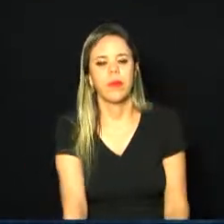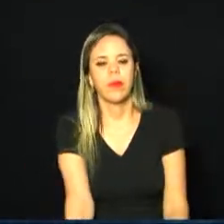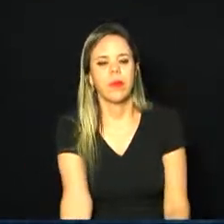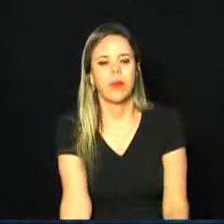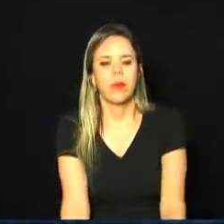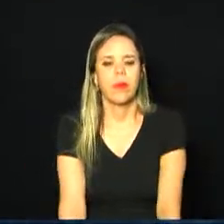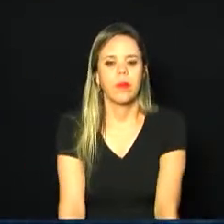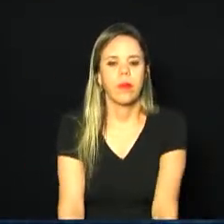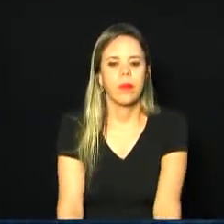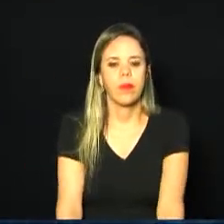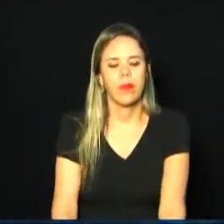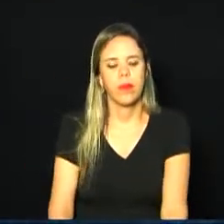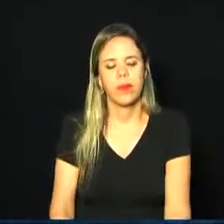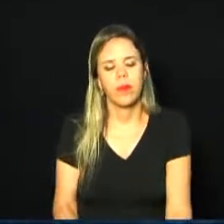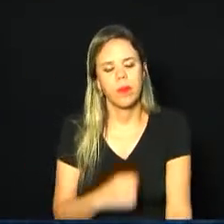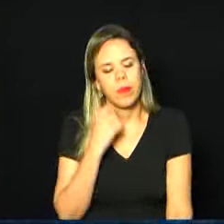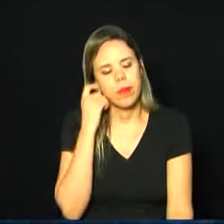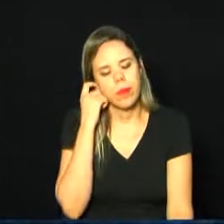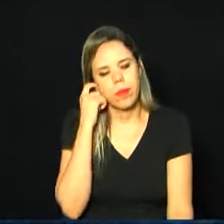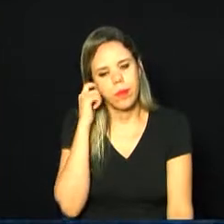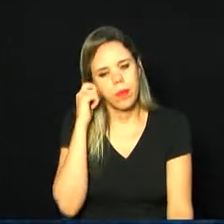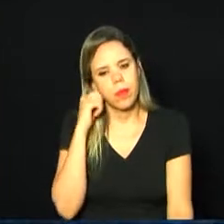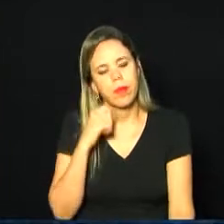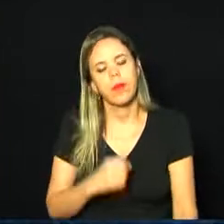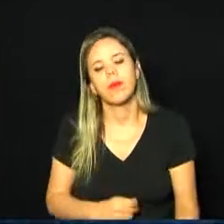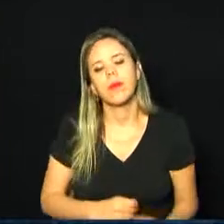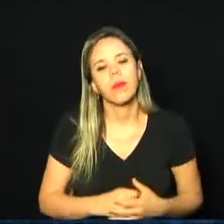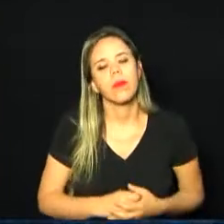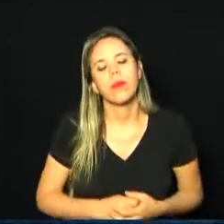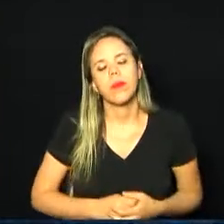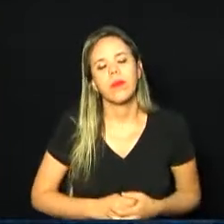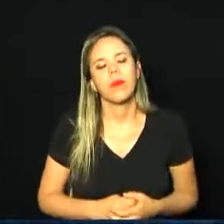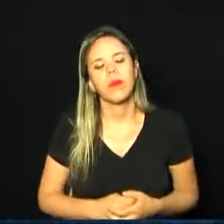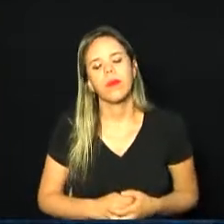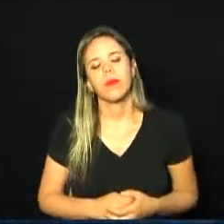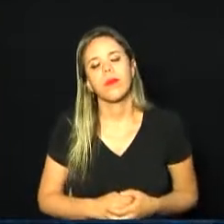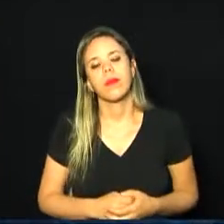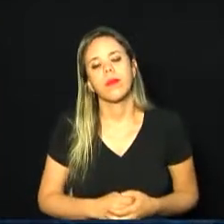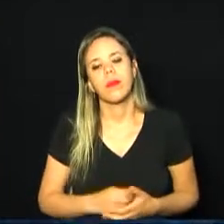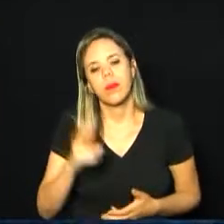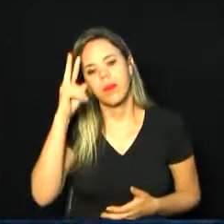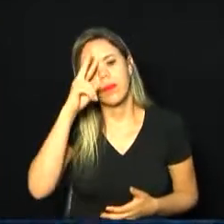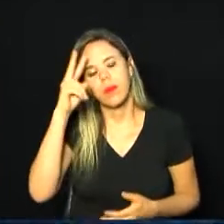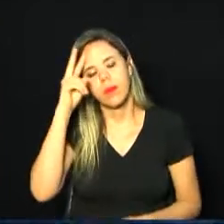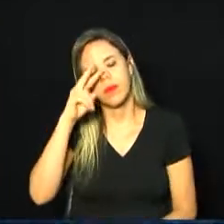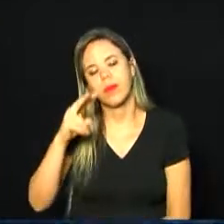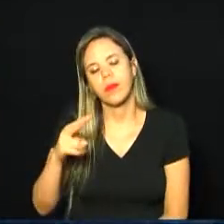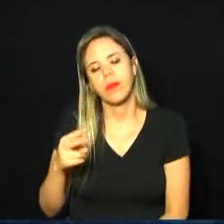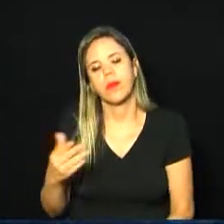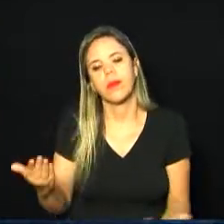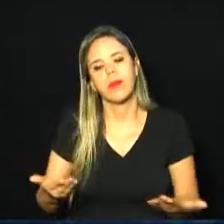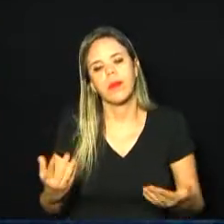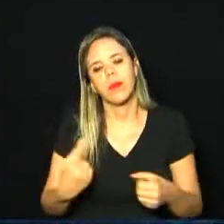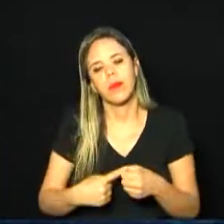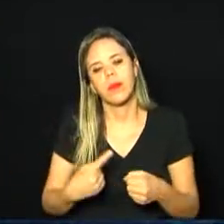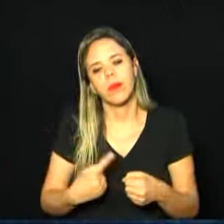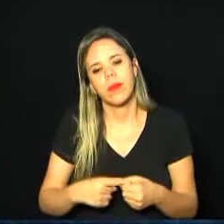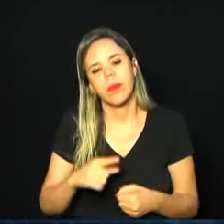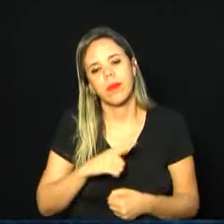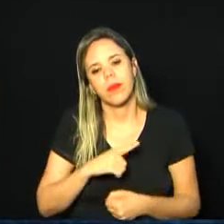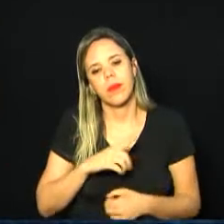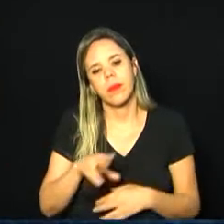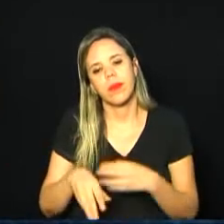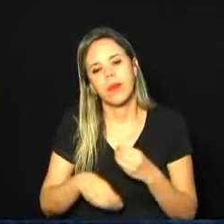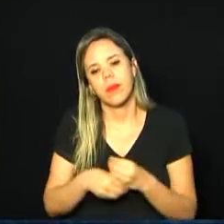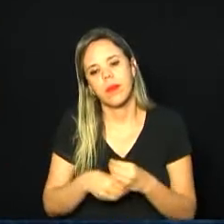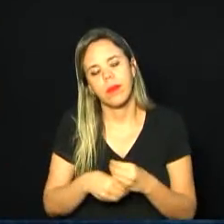142 1159 casos da cover de 19 Lembrando que agora aqui no município nós temos